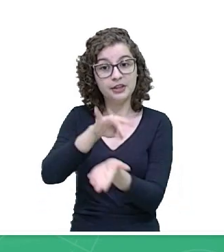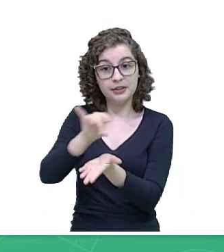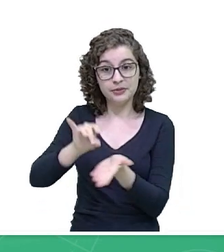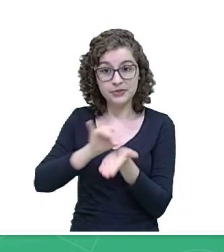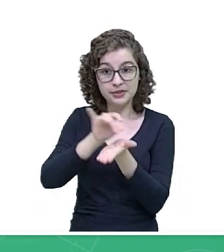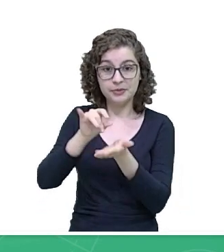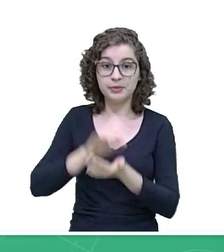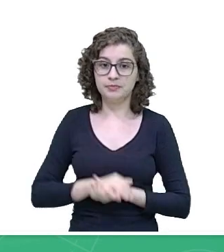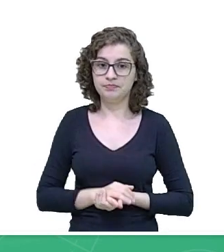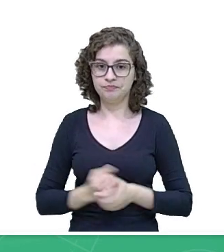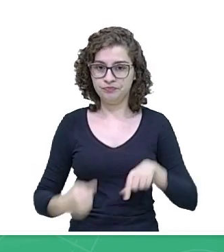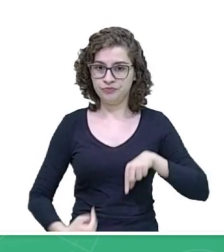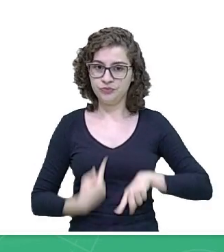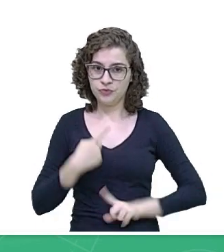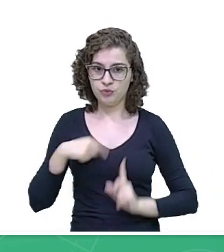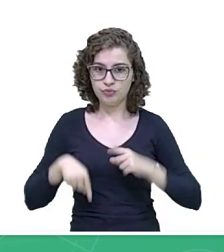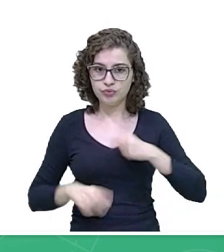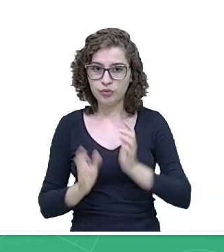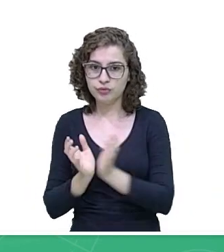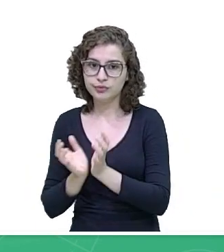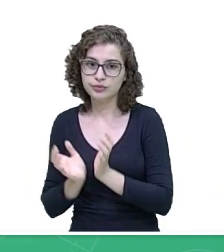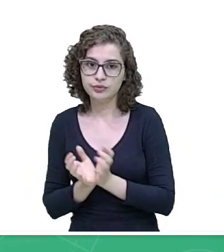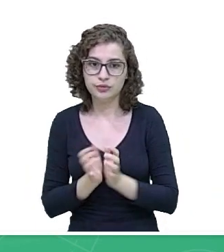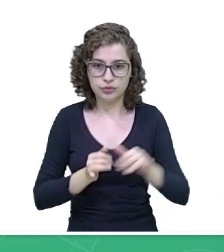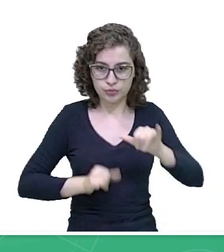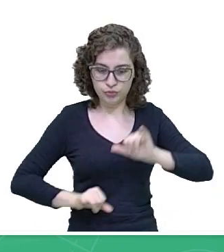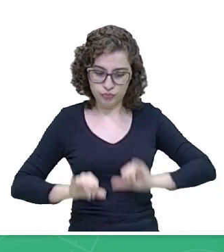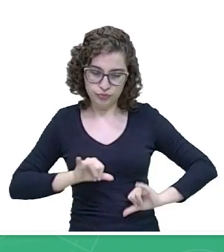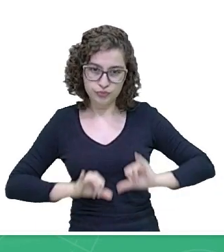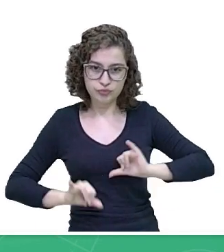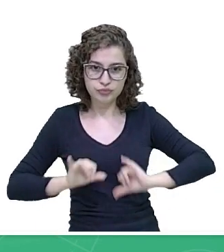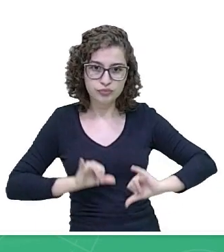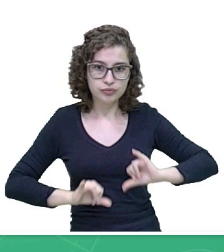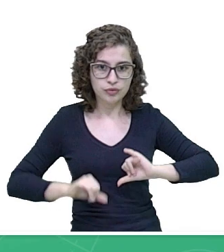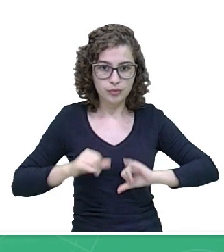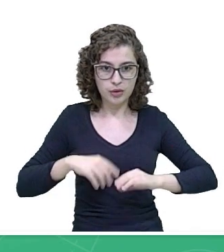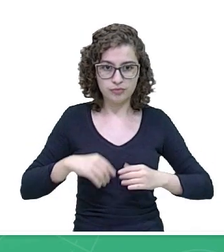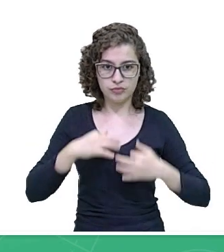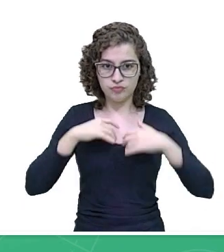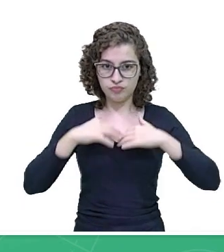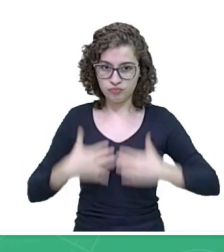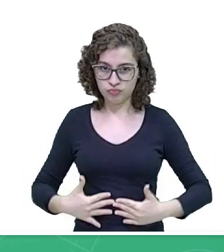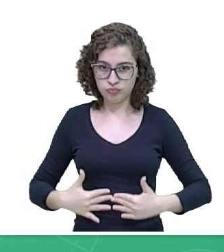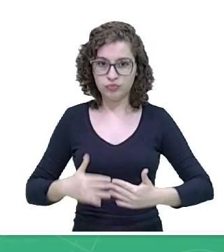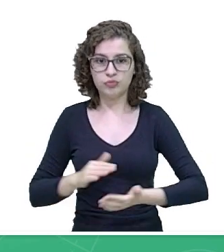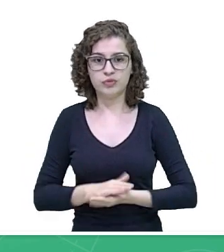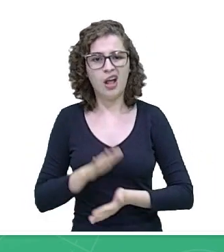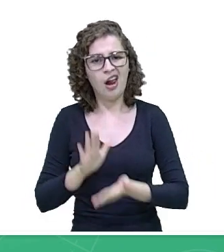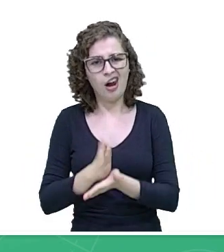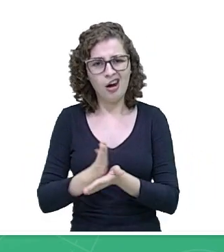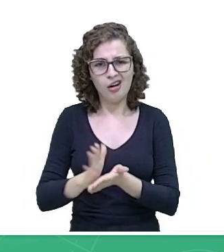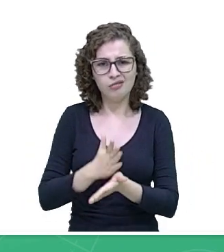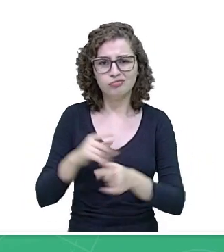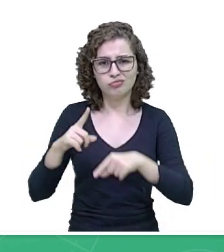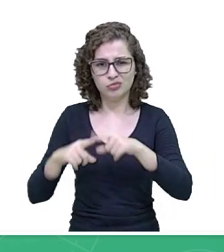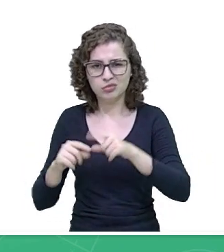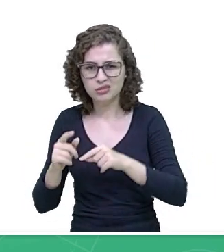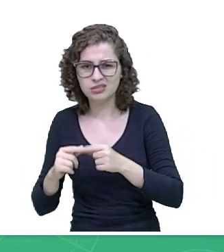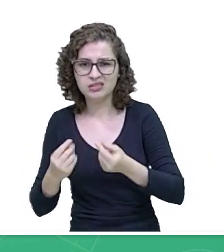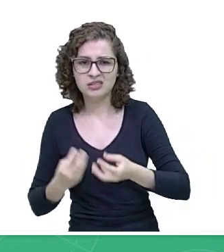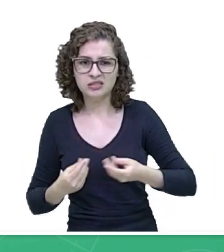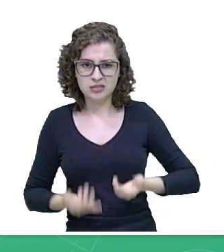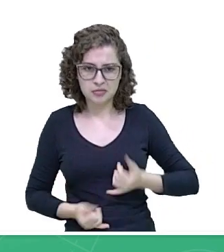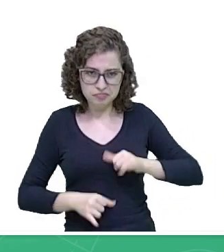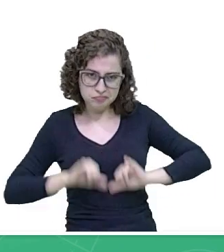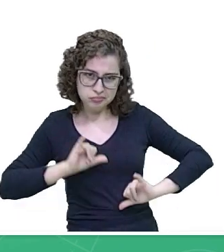o metabolismo é o conjunto de reações químicas que ocorrem dentro do organismo. Alguns produtos gerados por